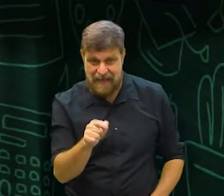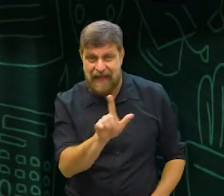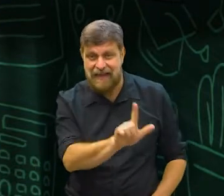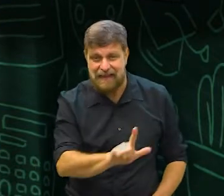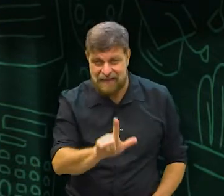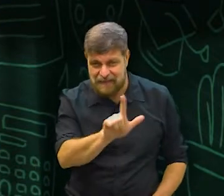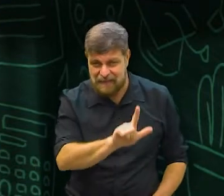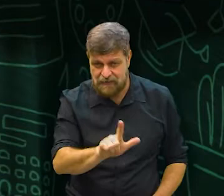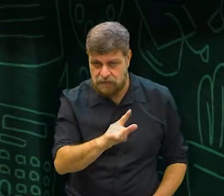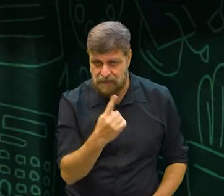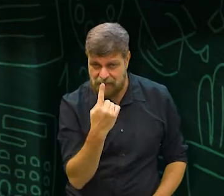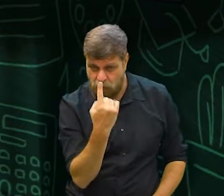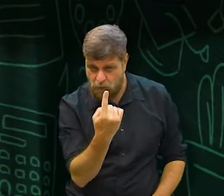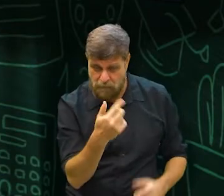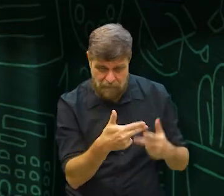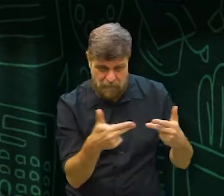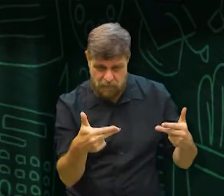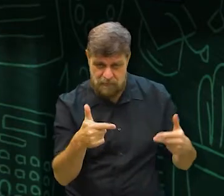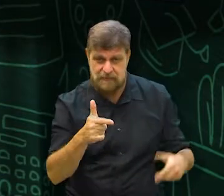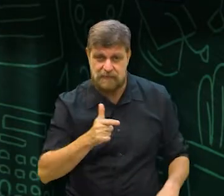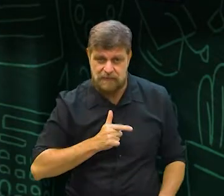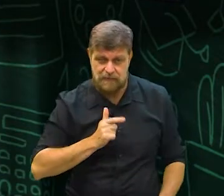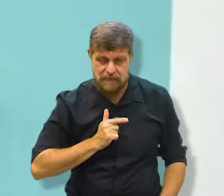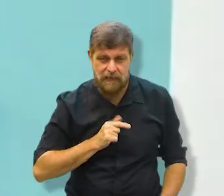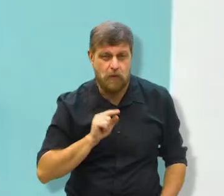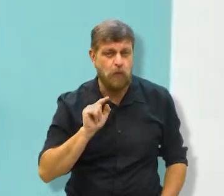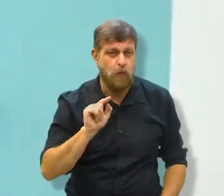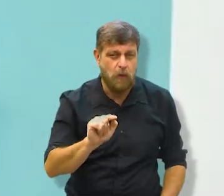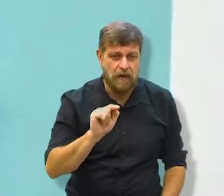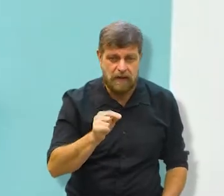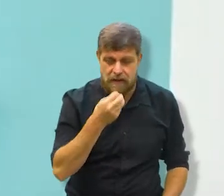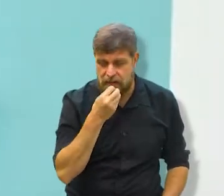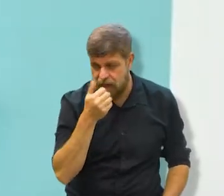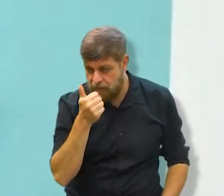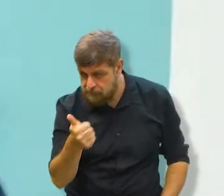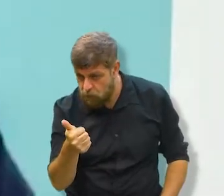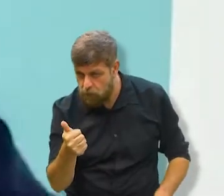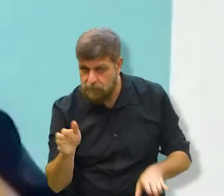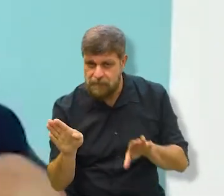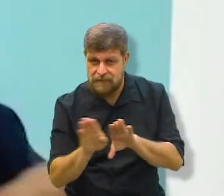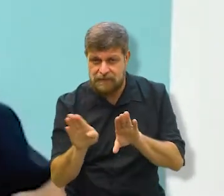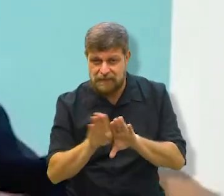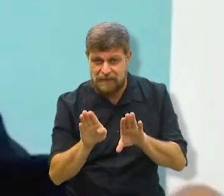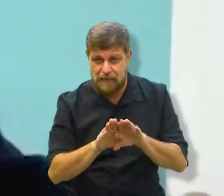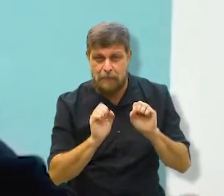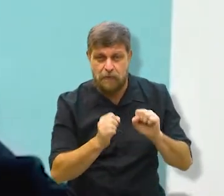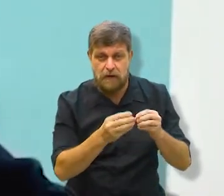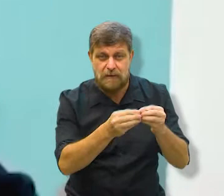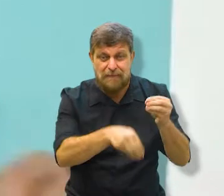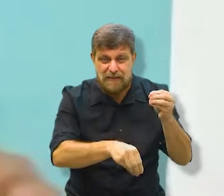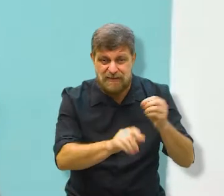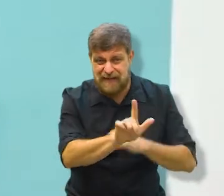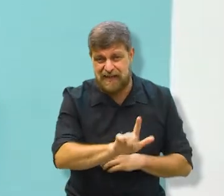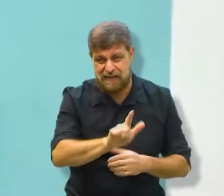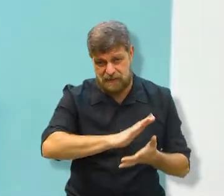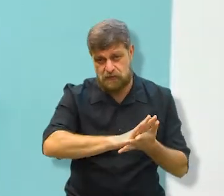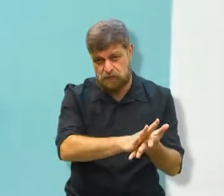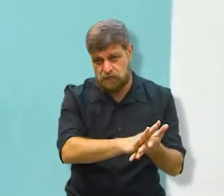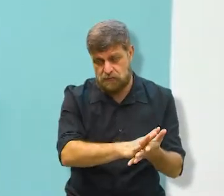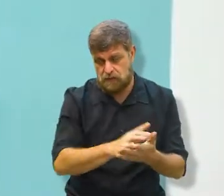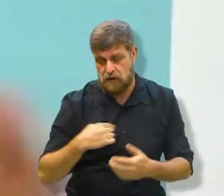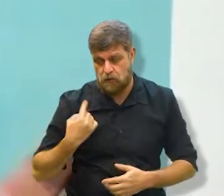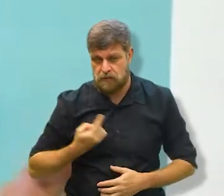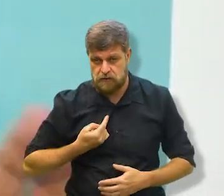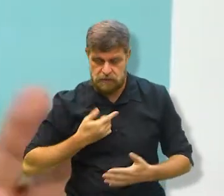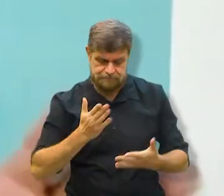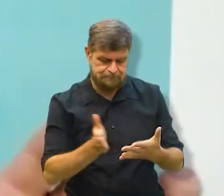literatura, tem uma coisa que às vezes que é bom por um lado, mas muitas vezes prejudica a literatura. Que quando a gente